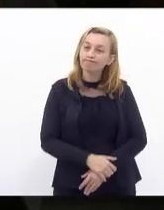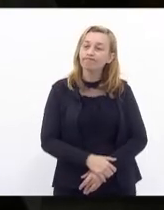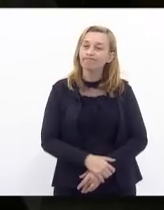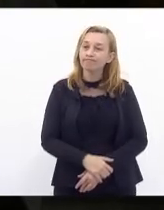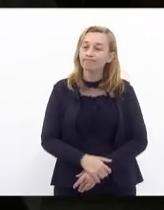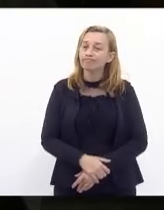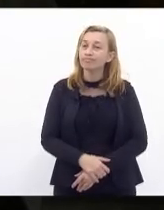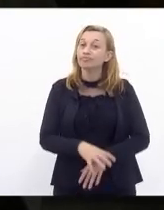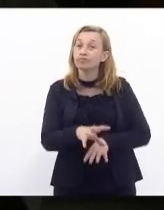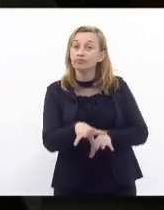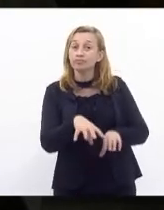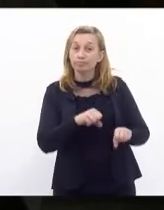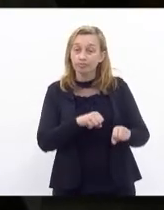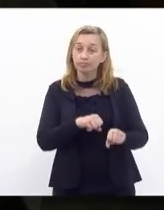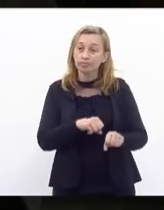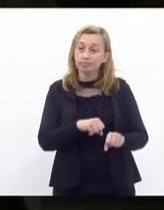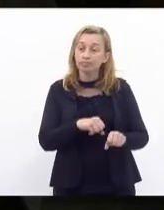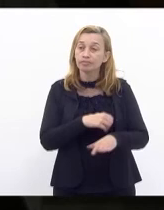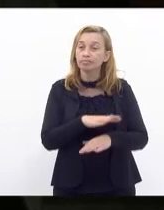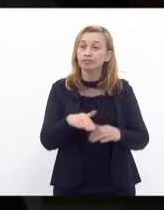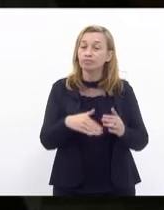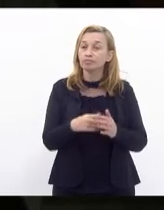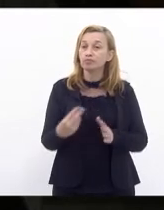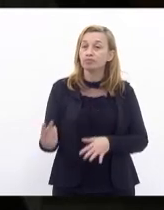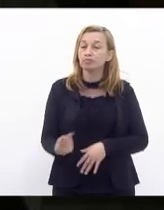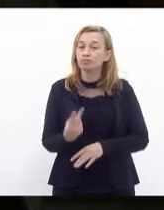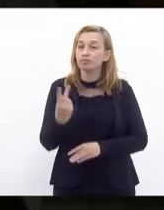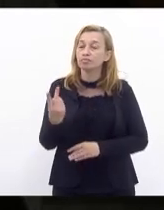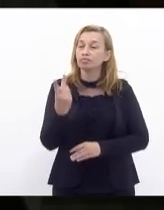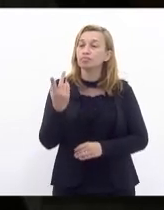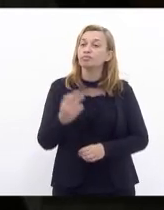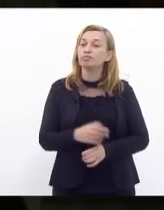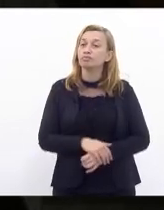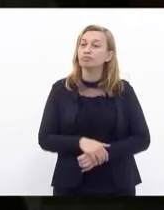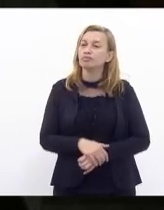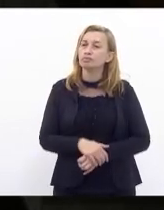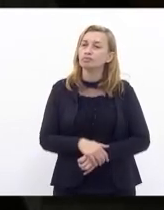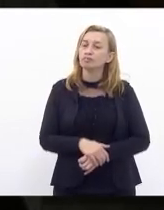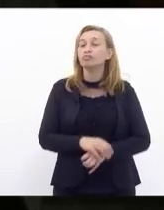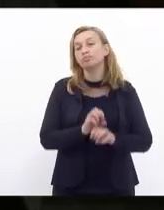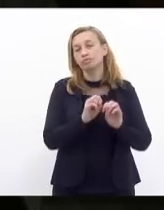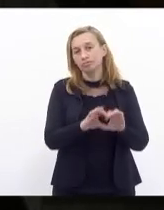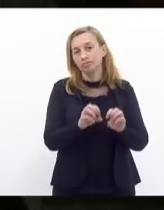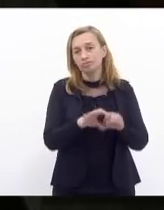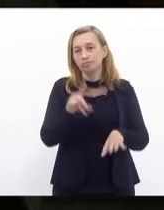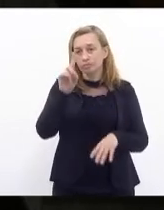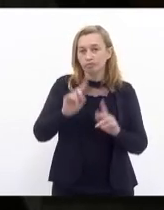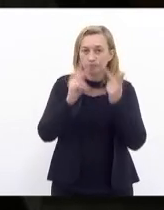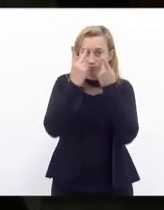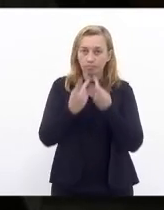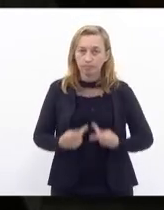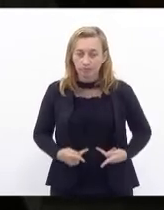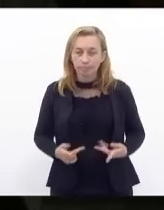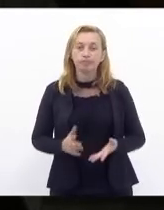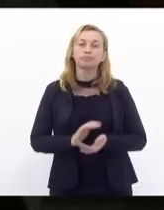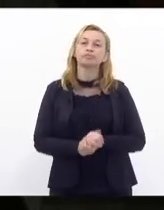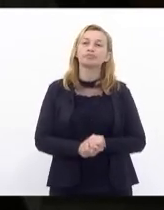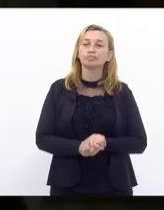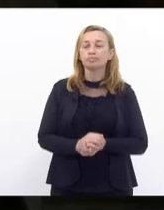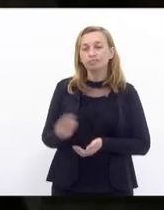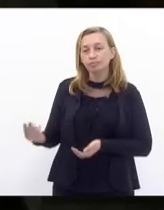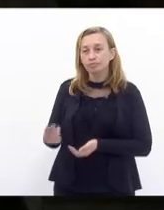de formação em torno dos valores da educação em direitos humanos, em torno dos